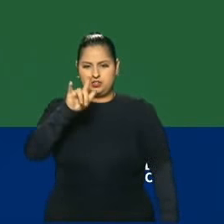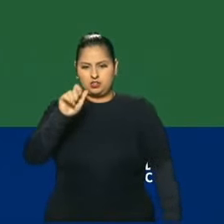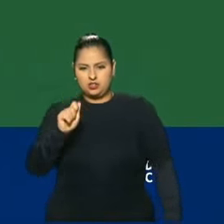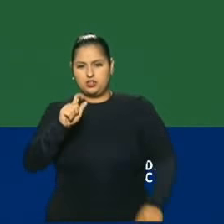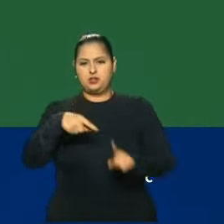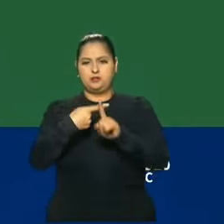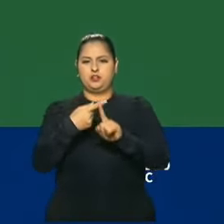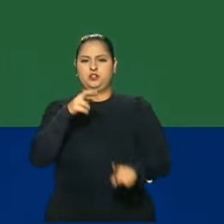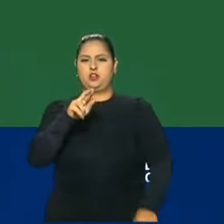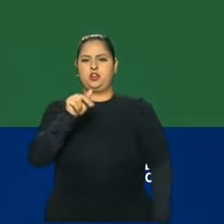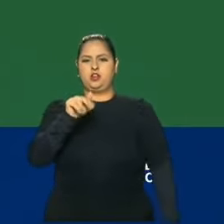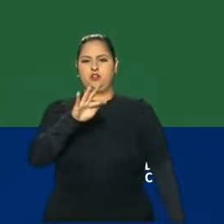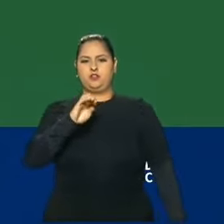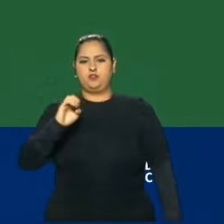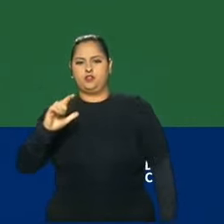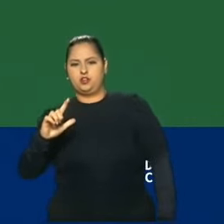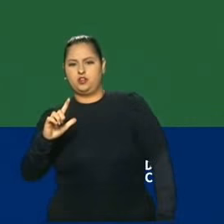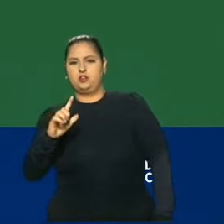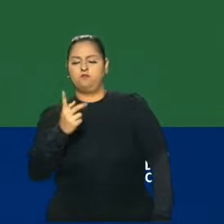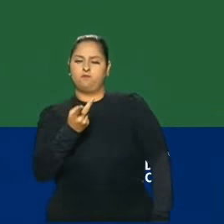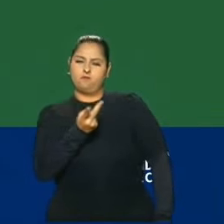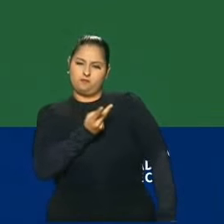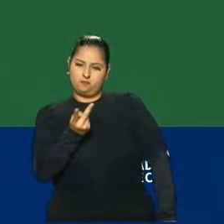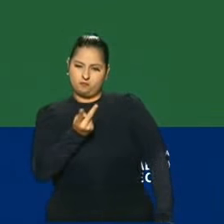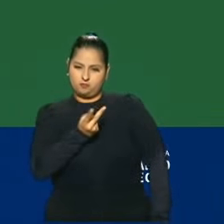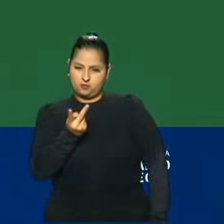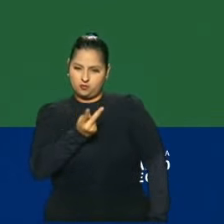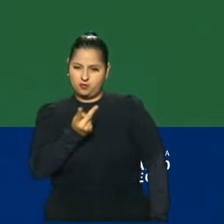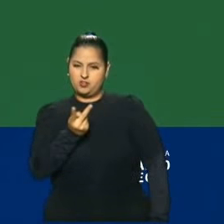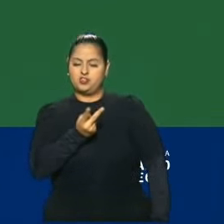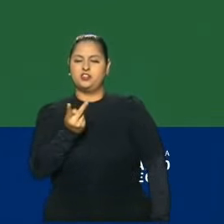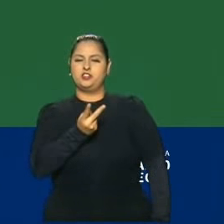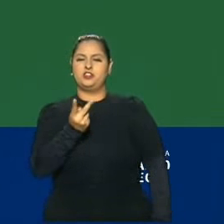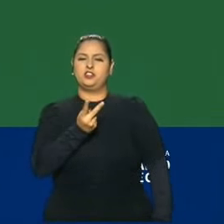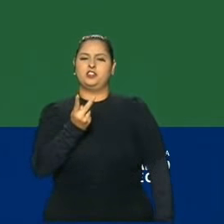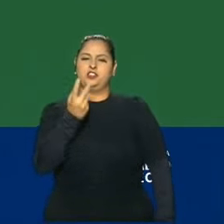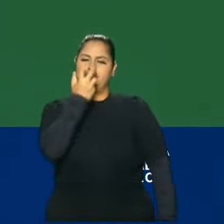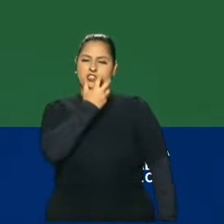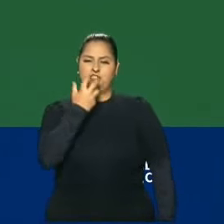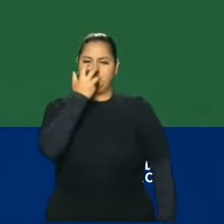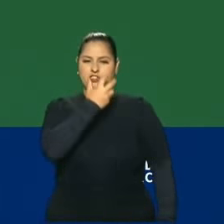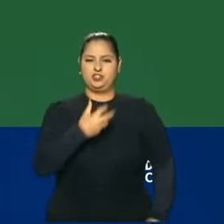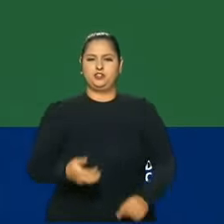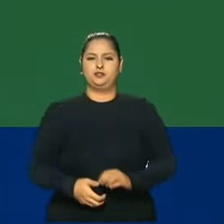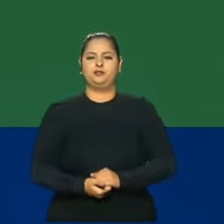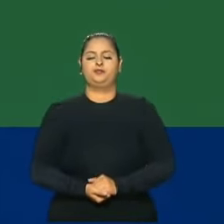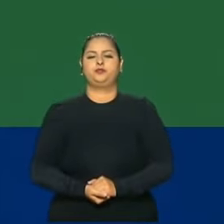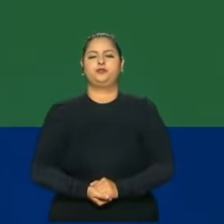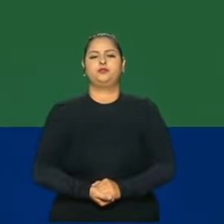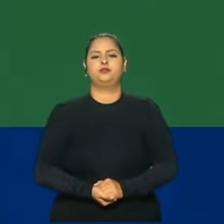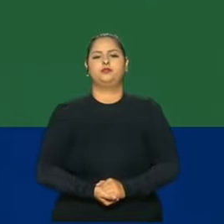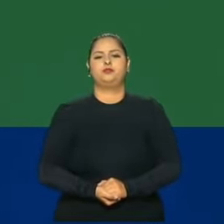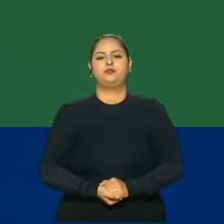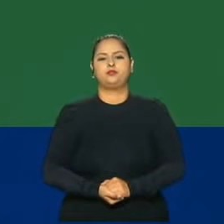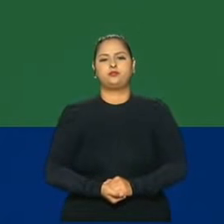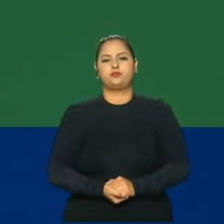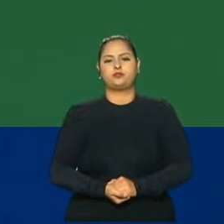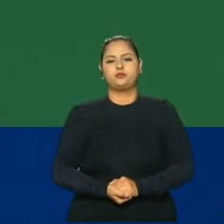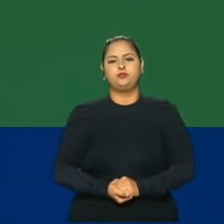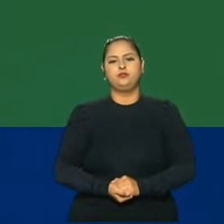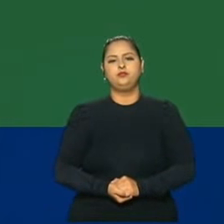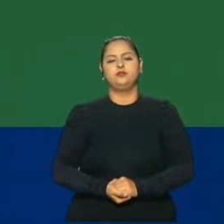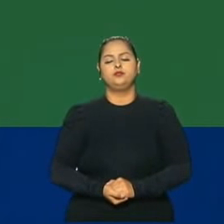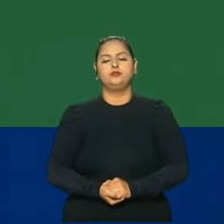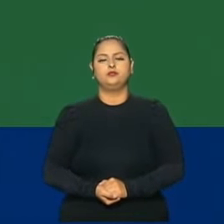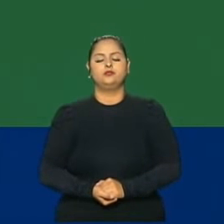Rafael Cardoso. Interpretação Aniela e Rafael. Se o peito canta, eu tô em paz.